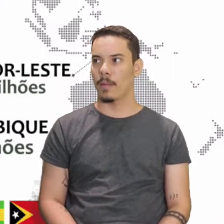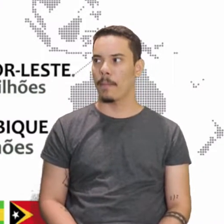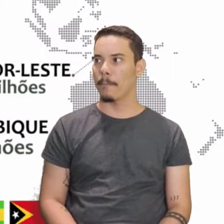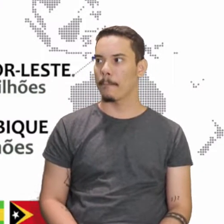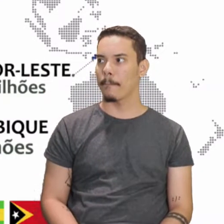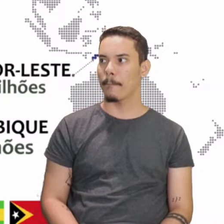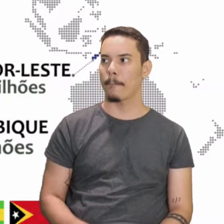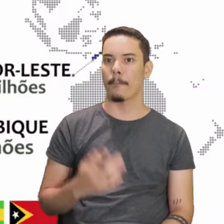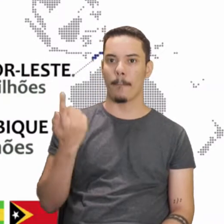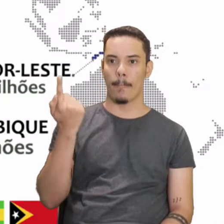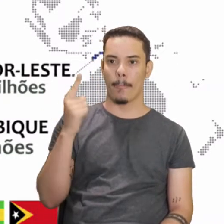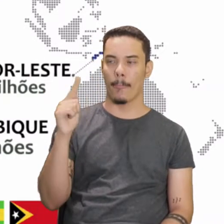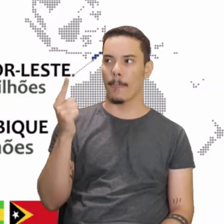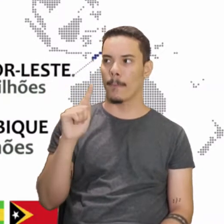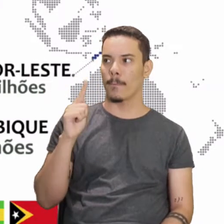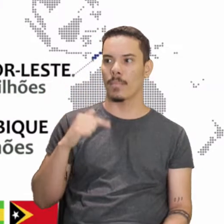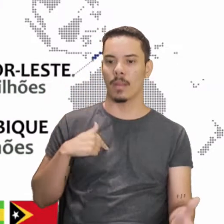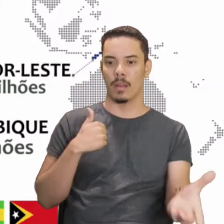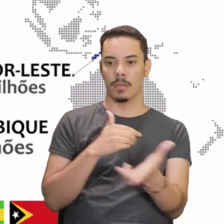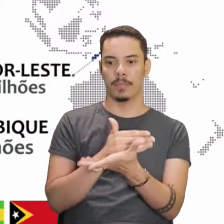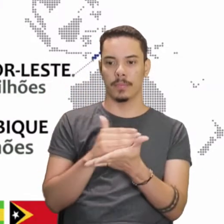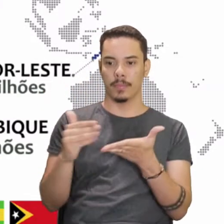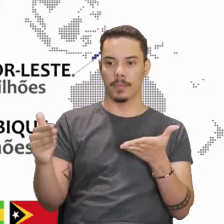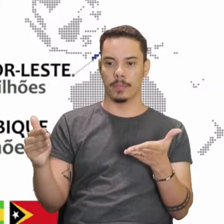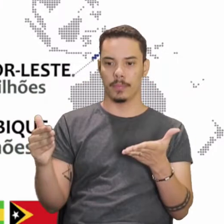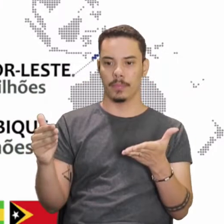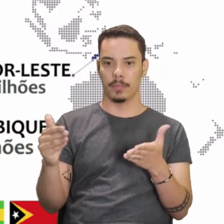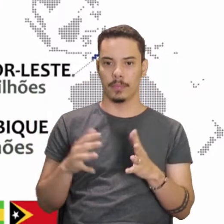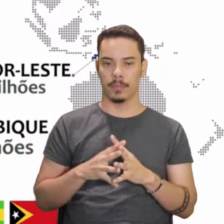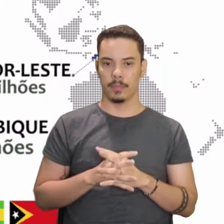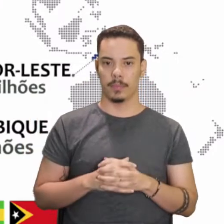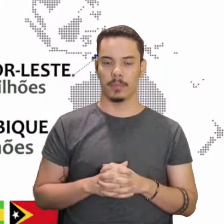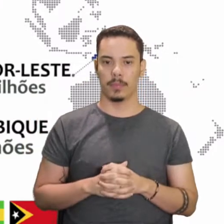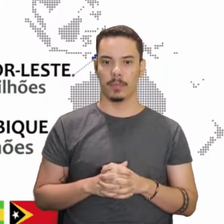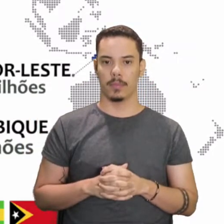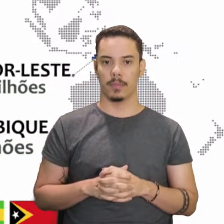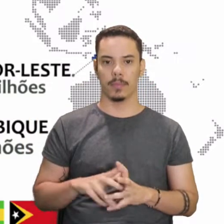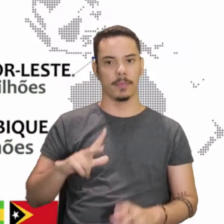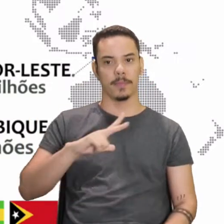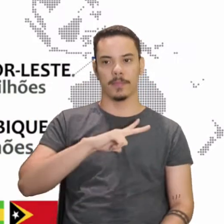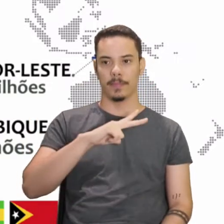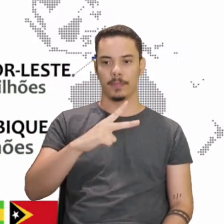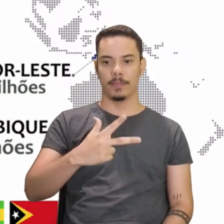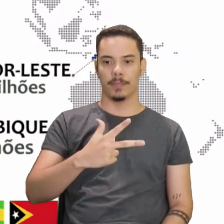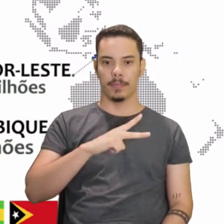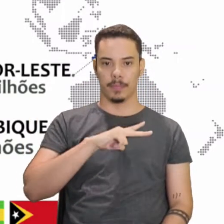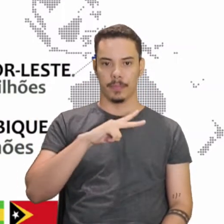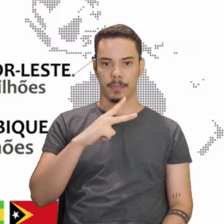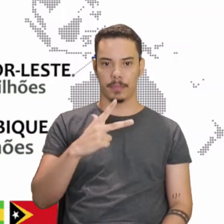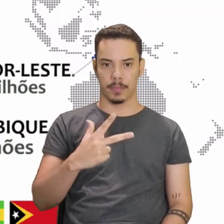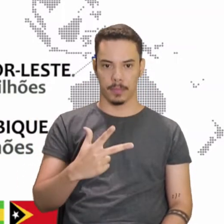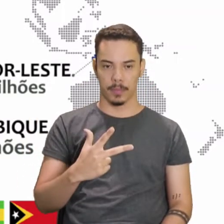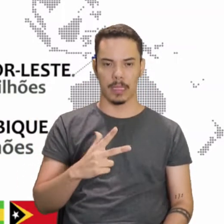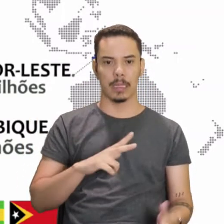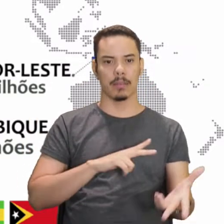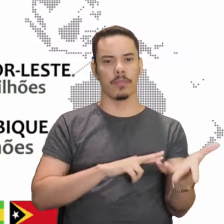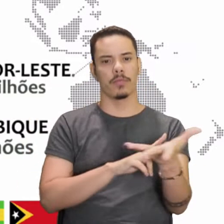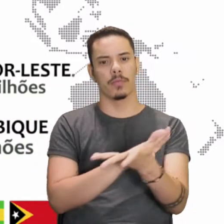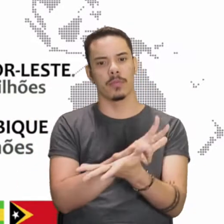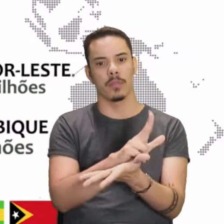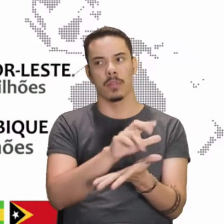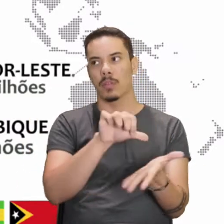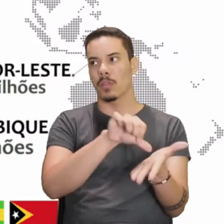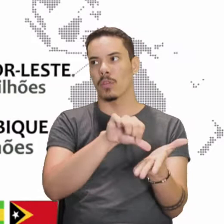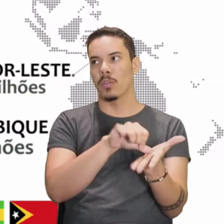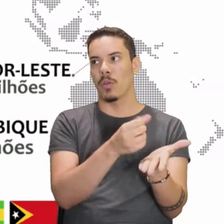a geografia, ela se inicia, olha só, Portugal, que faz várias